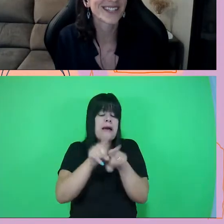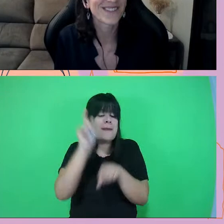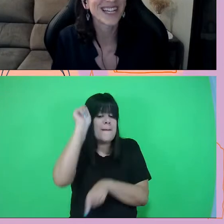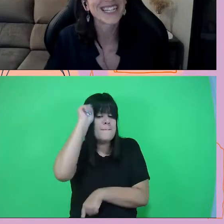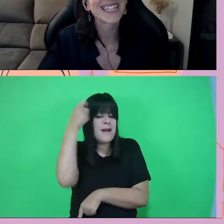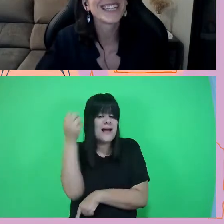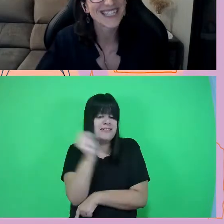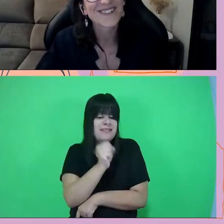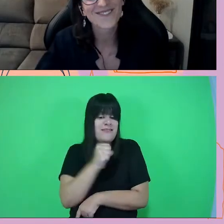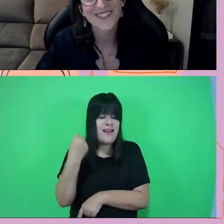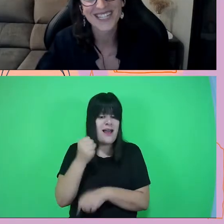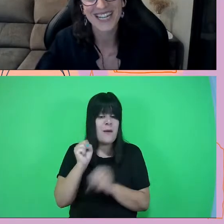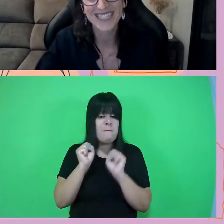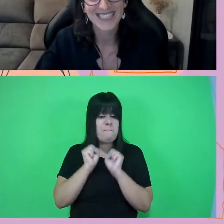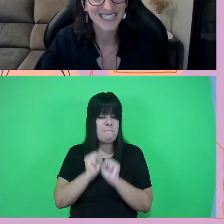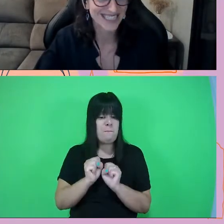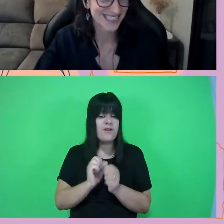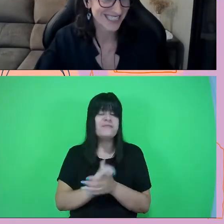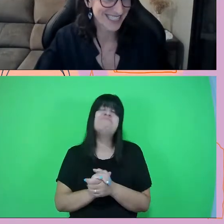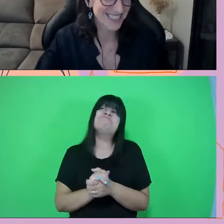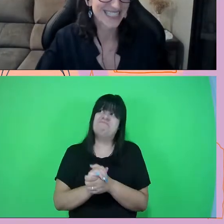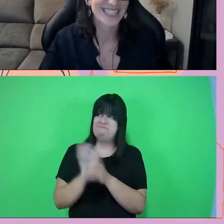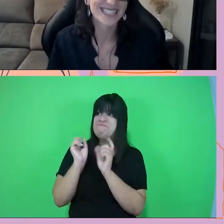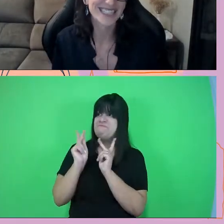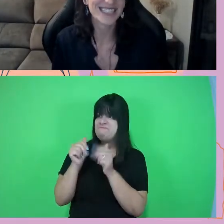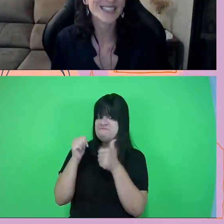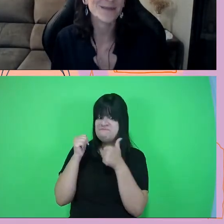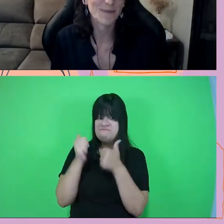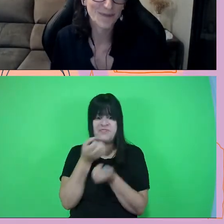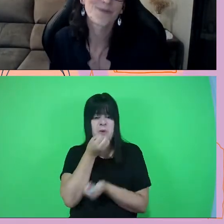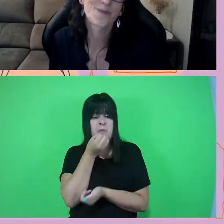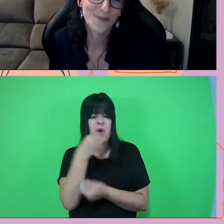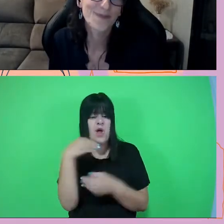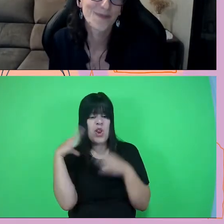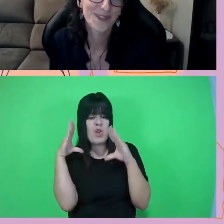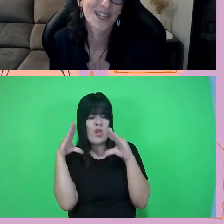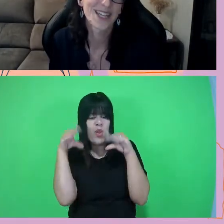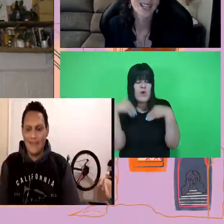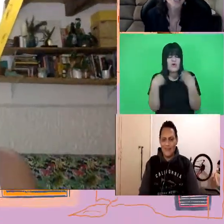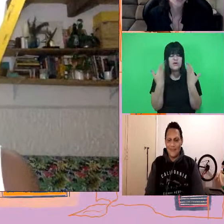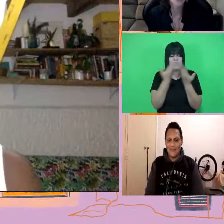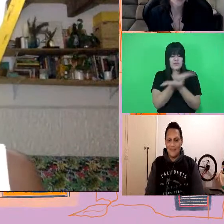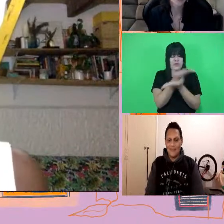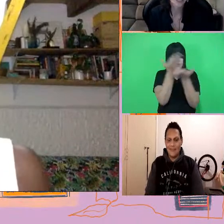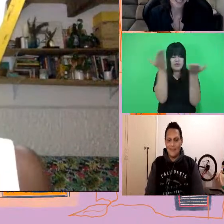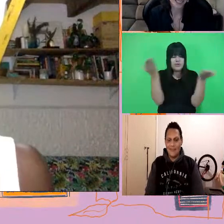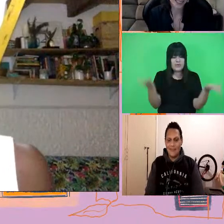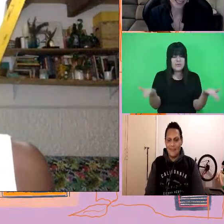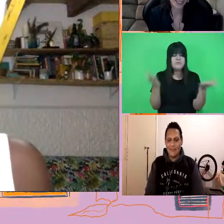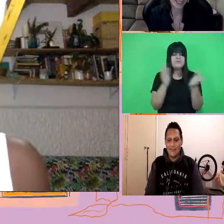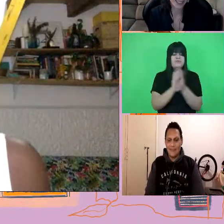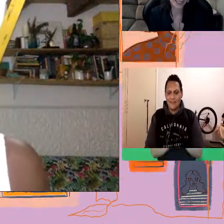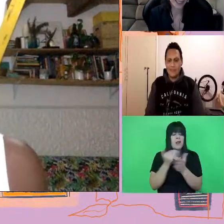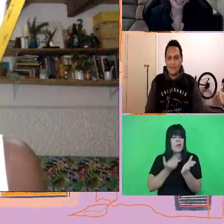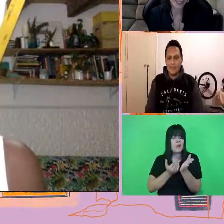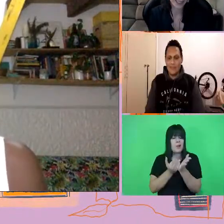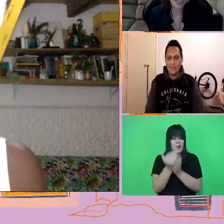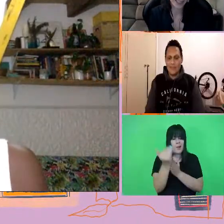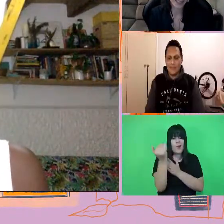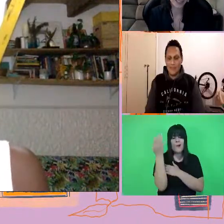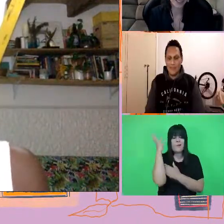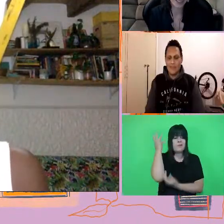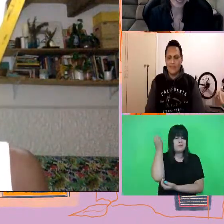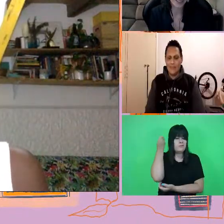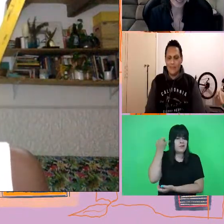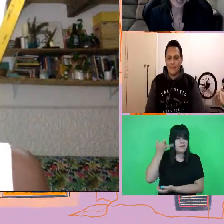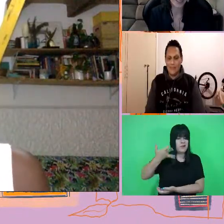Cervejeiras, tá bem? Tá, ok. Boa noite a todas, todos, todes. Eu vou começar fazendo minha